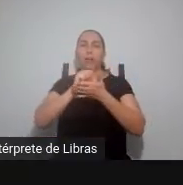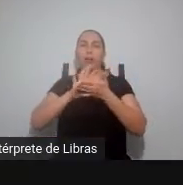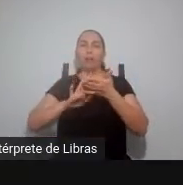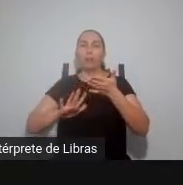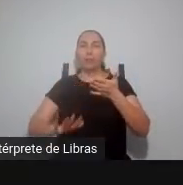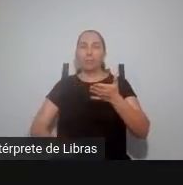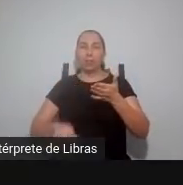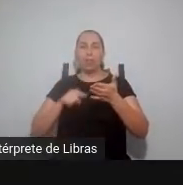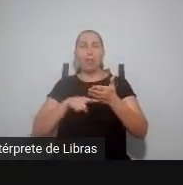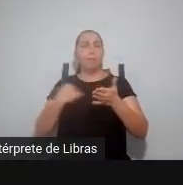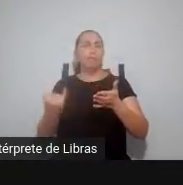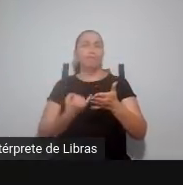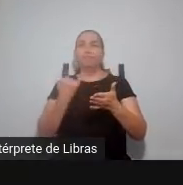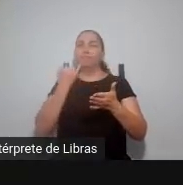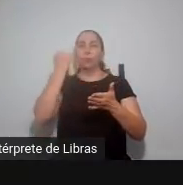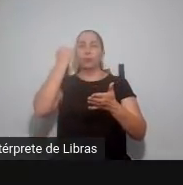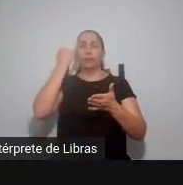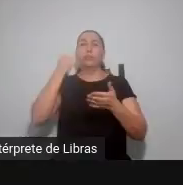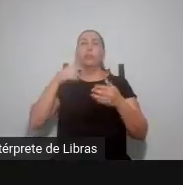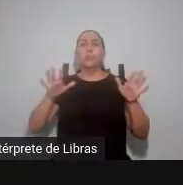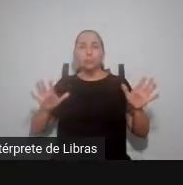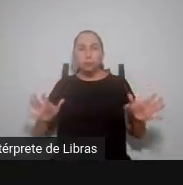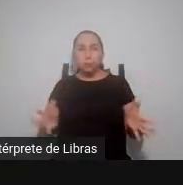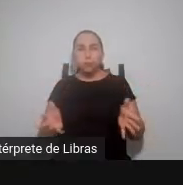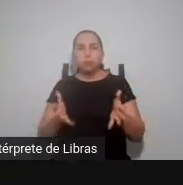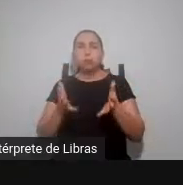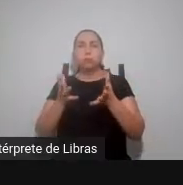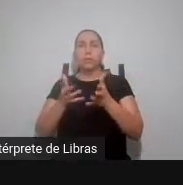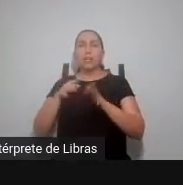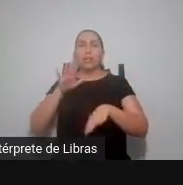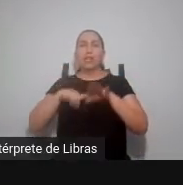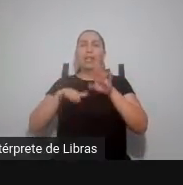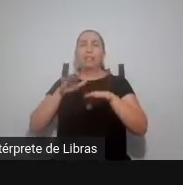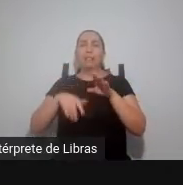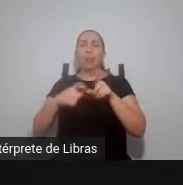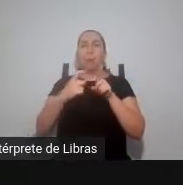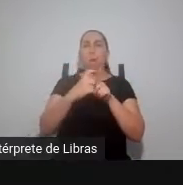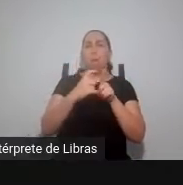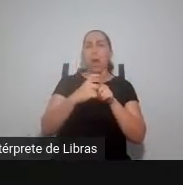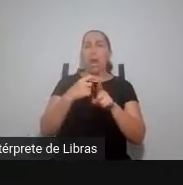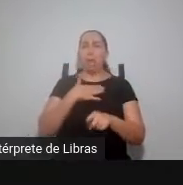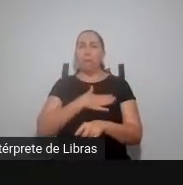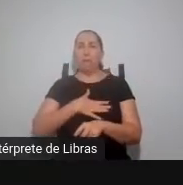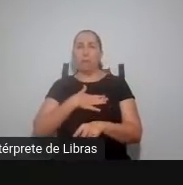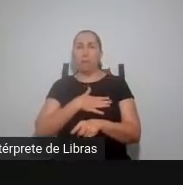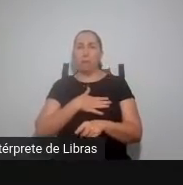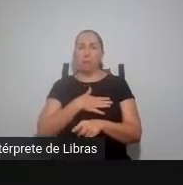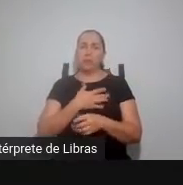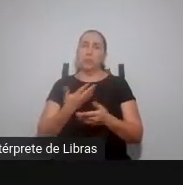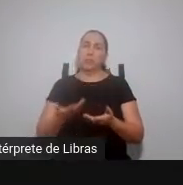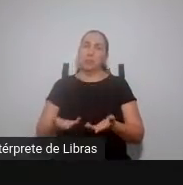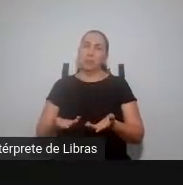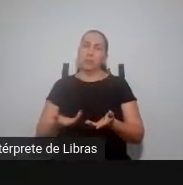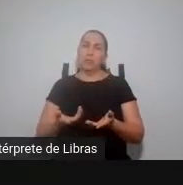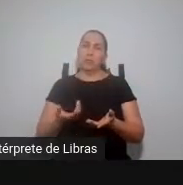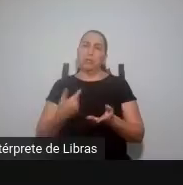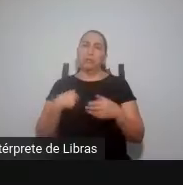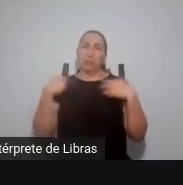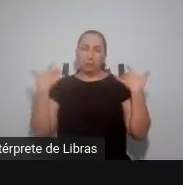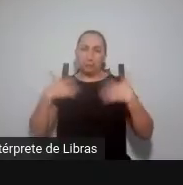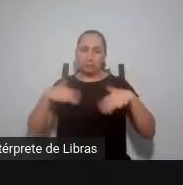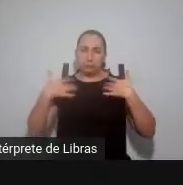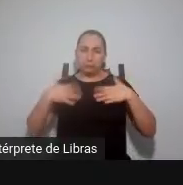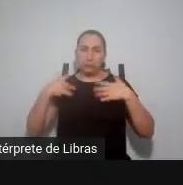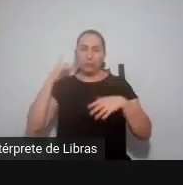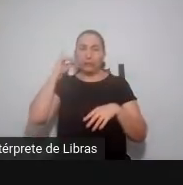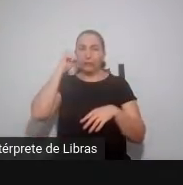de escrita. E aí a gente fica naquela peleja, né? Usando uma palavra que você gosta muito, aí eu te imitando, né? Naquela peleja para poder alfabetizar